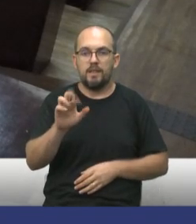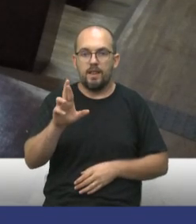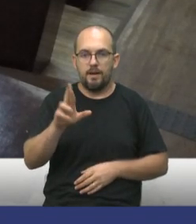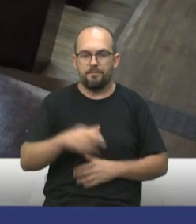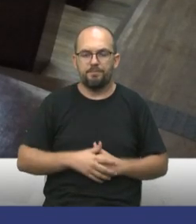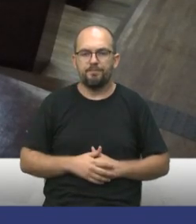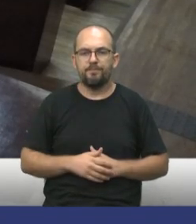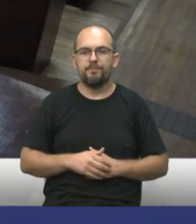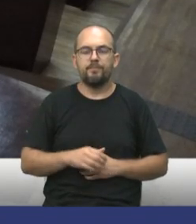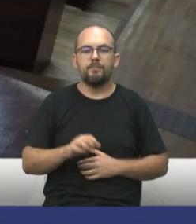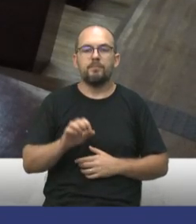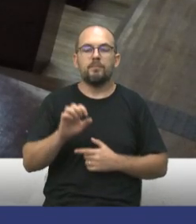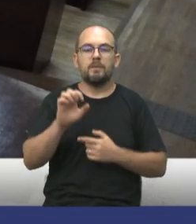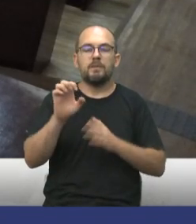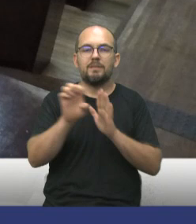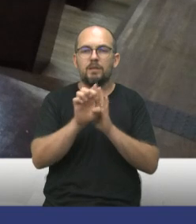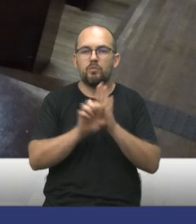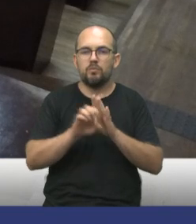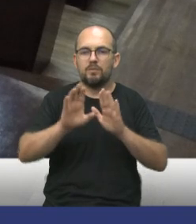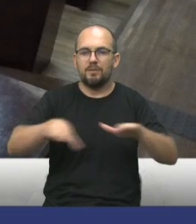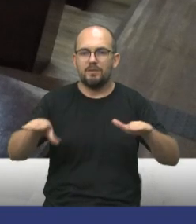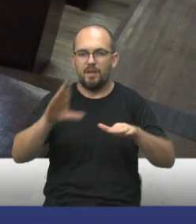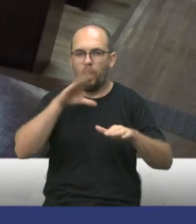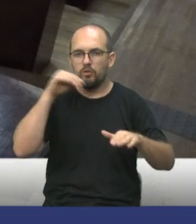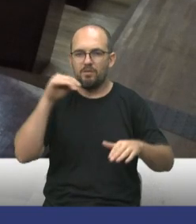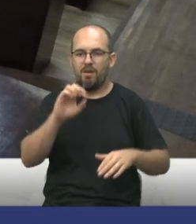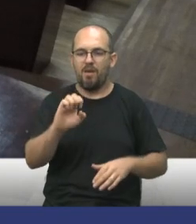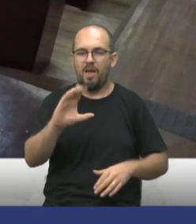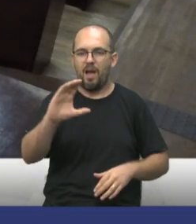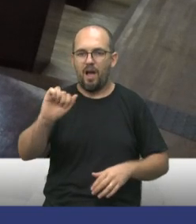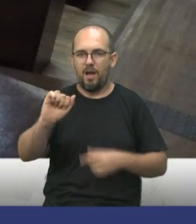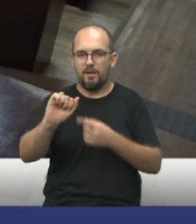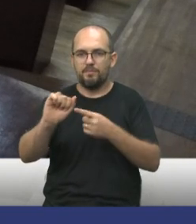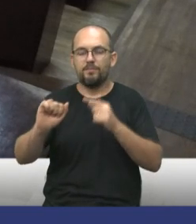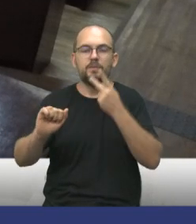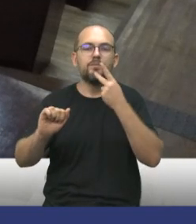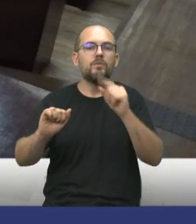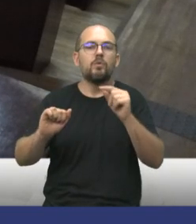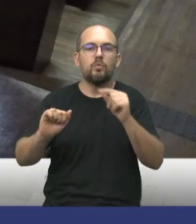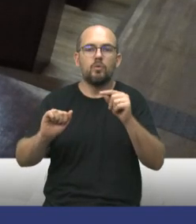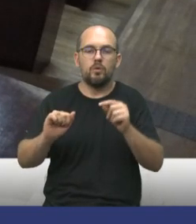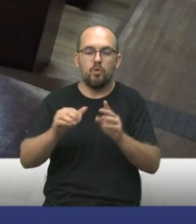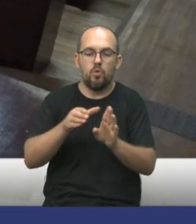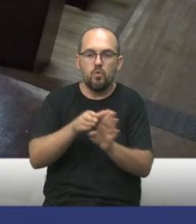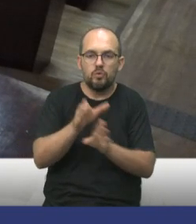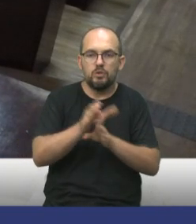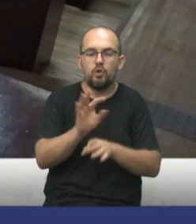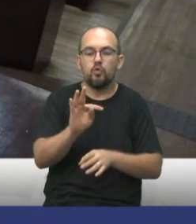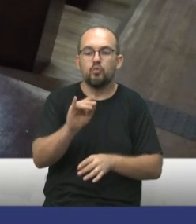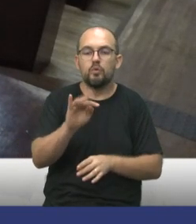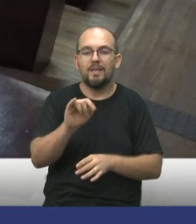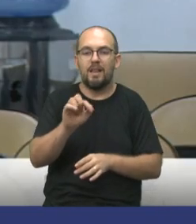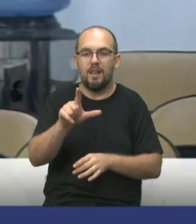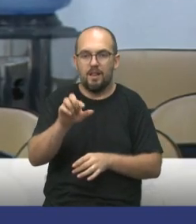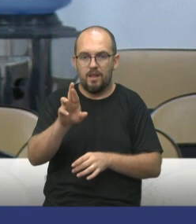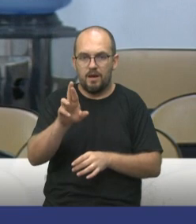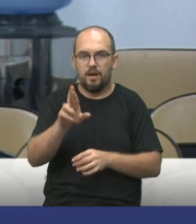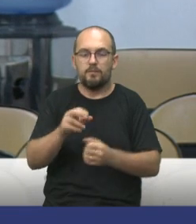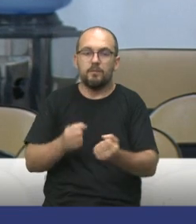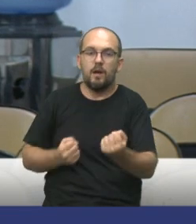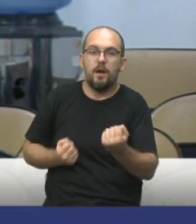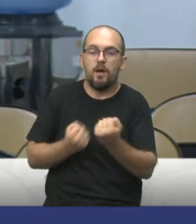e Adolescente, ele diz, né, que é para o Conselho Tutelar apoiar o poder público, né, na